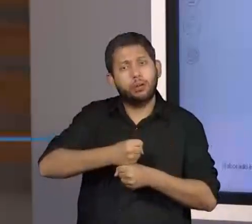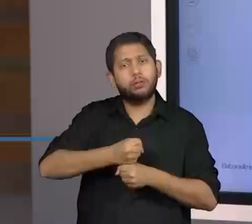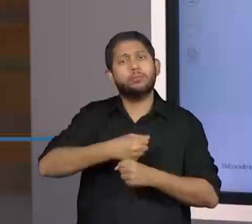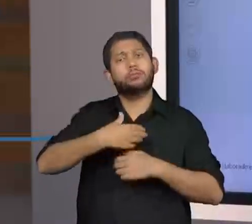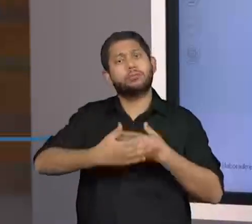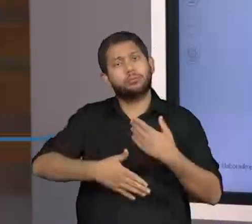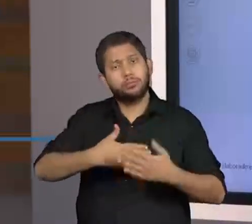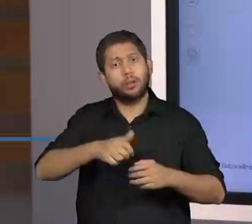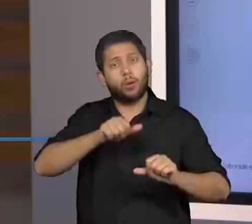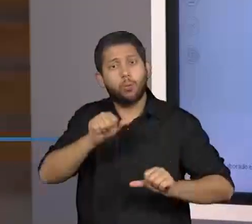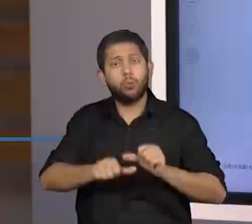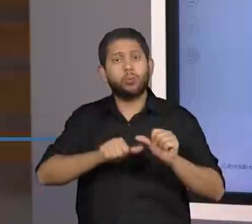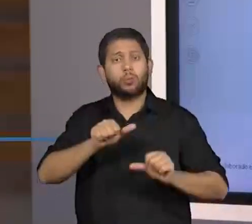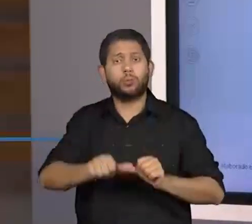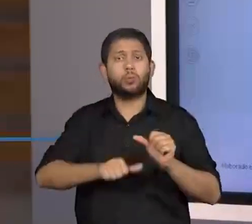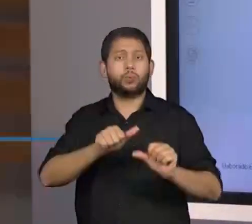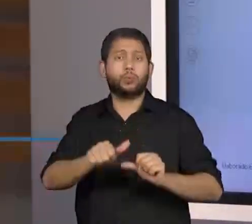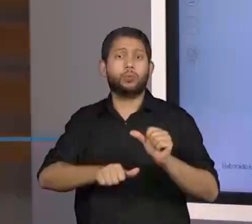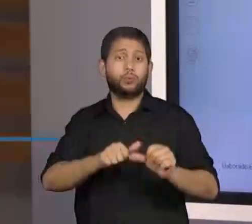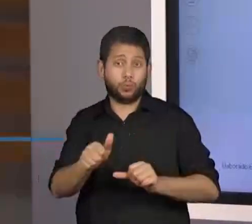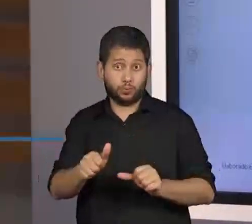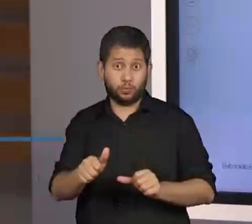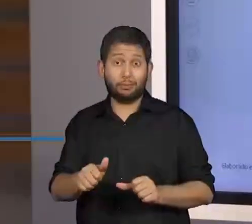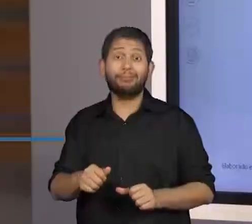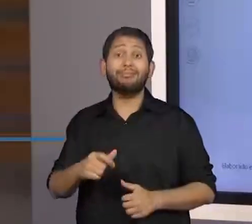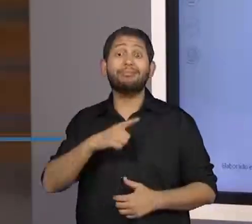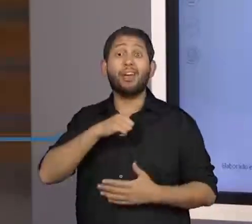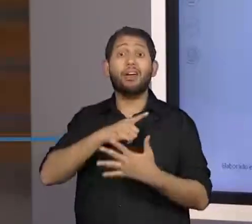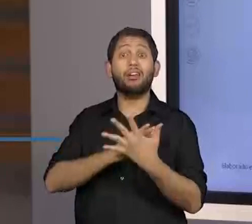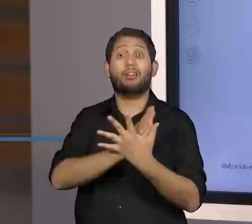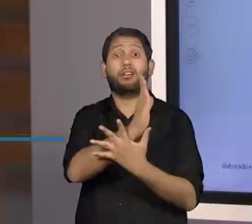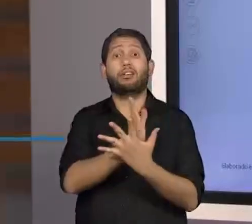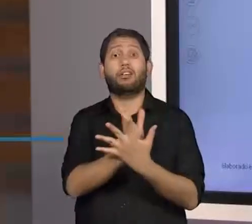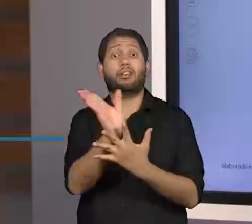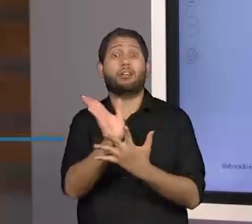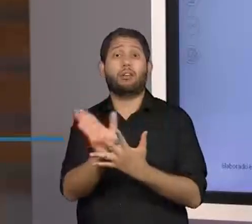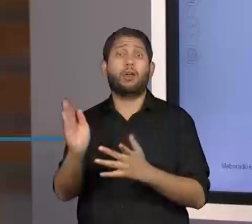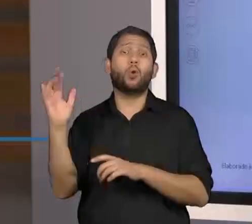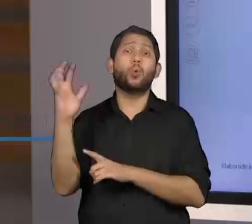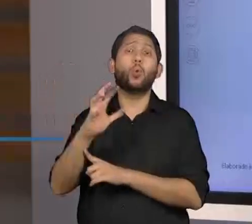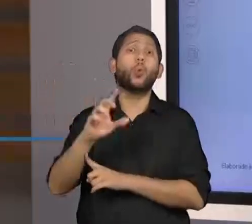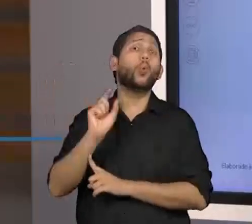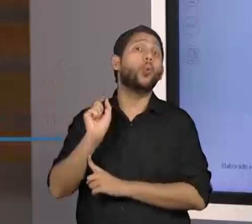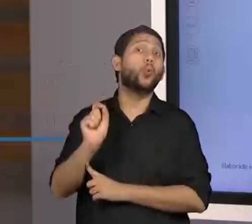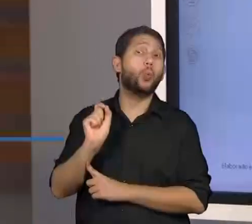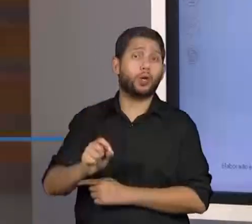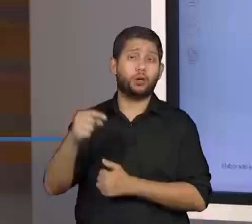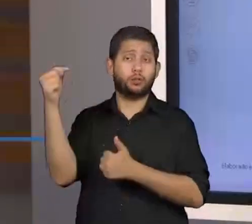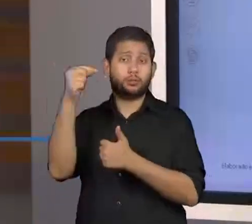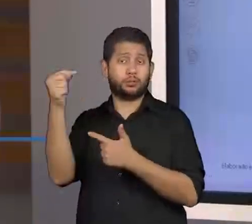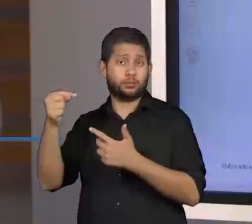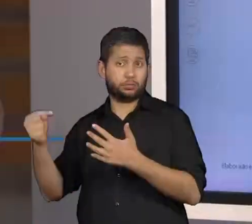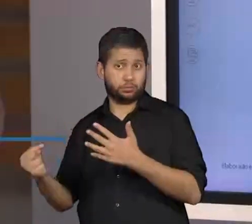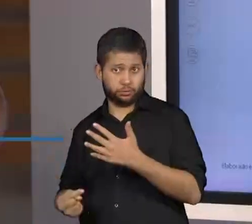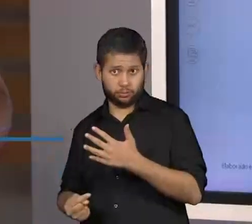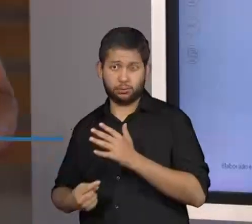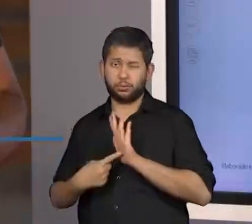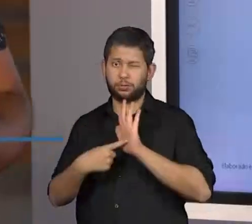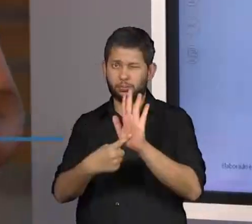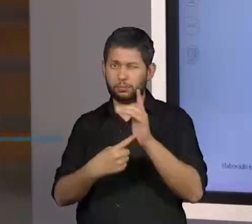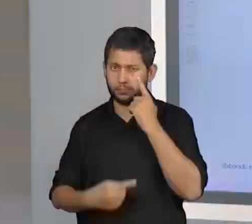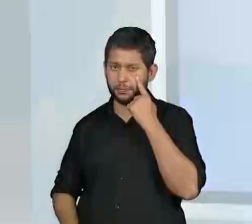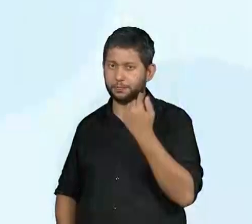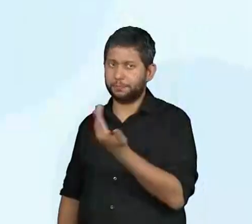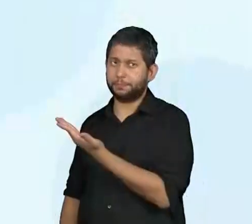quando isso vai acontecendo, quando os agentes externos vão atuando sobre a Terra. Então, vamos ver alguns exemplos de agentes externos. Vamos na